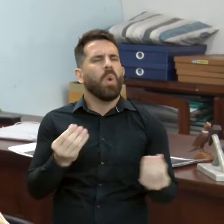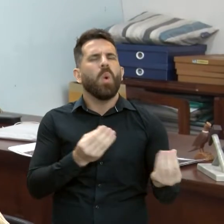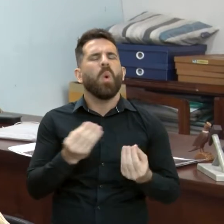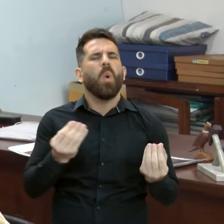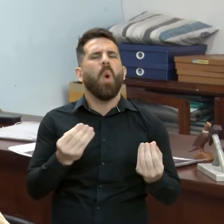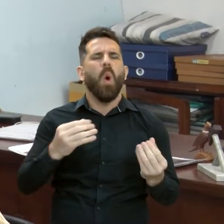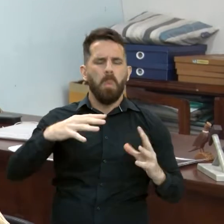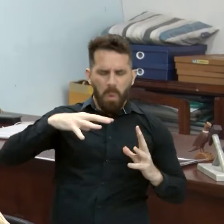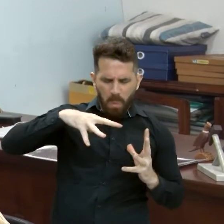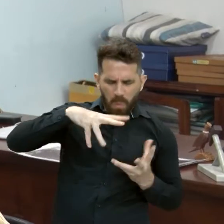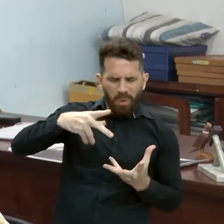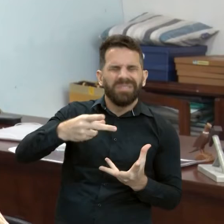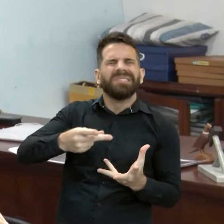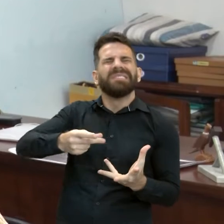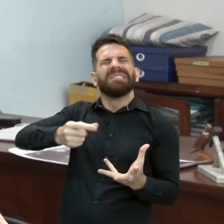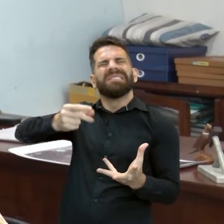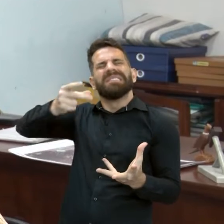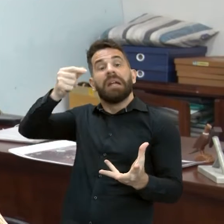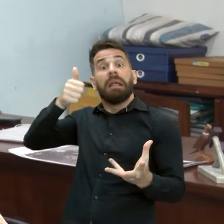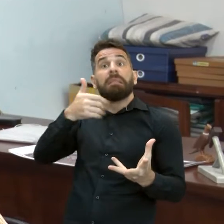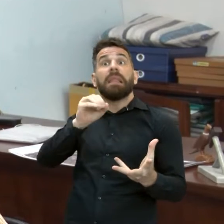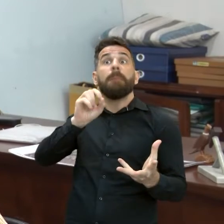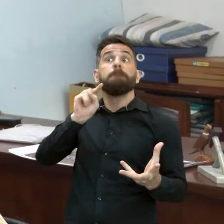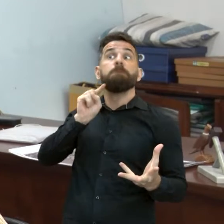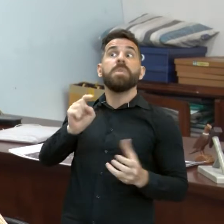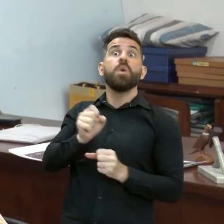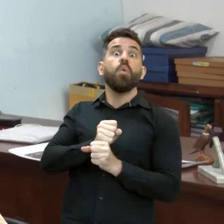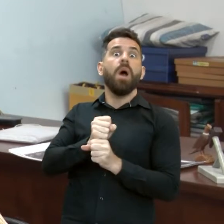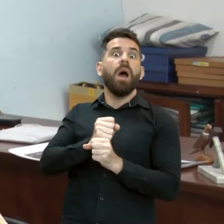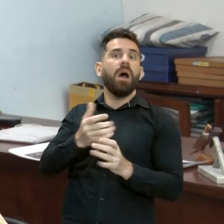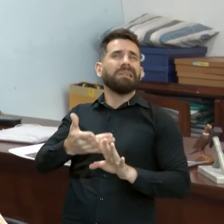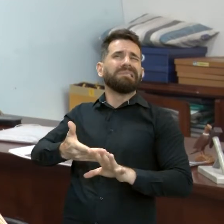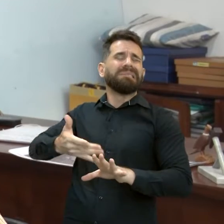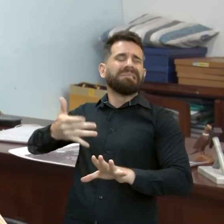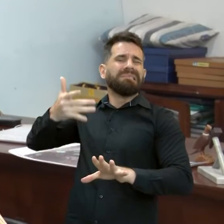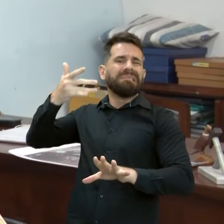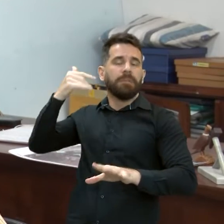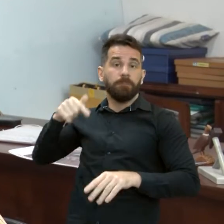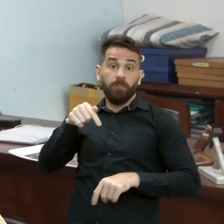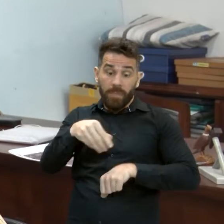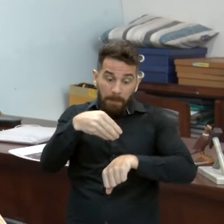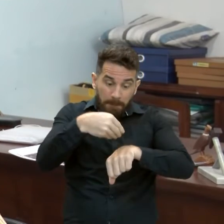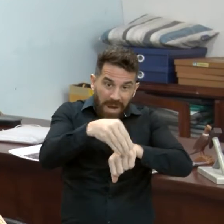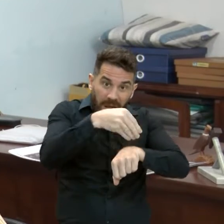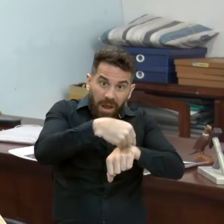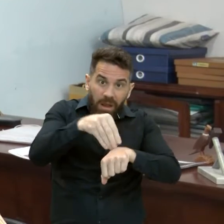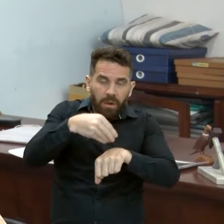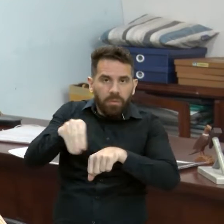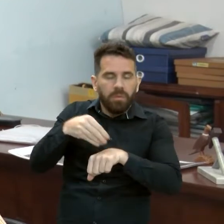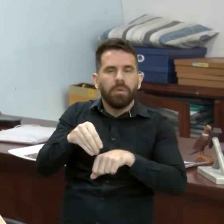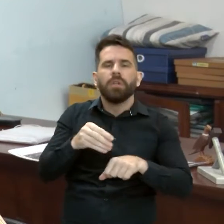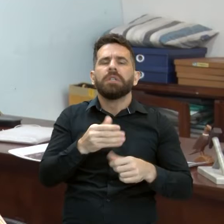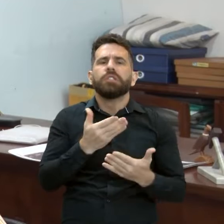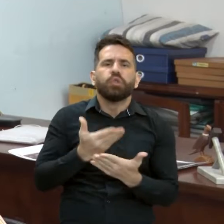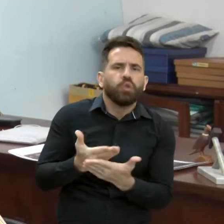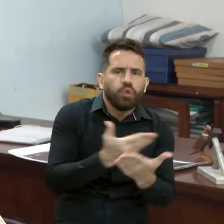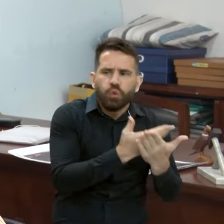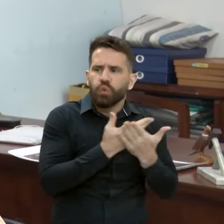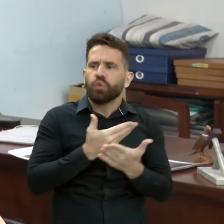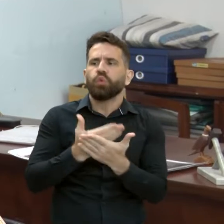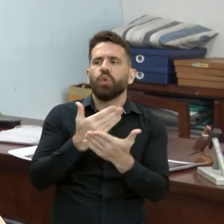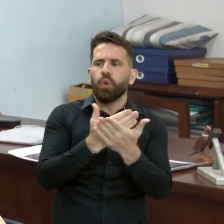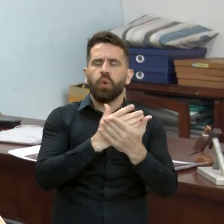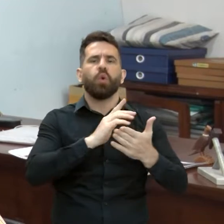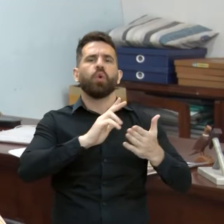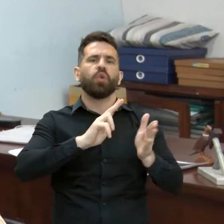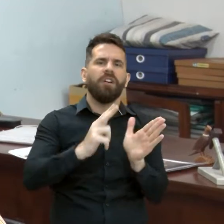anos atrás. A paleontologia é a área da ciência que estuda os fósseis e nos ajuda a entender o passado